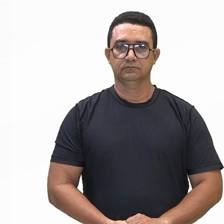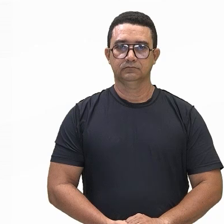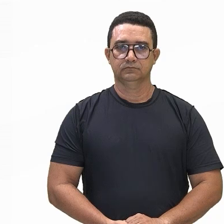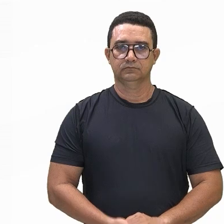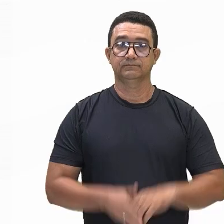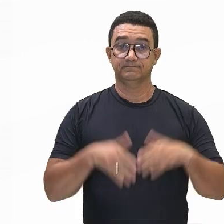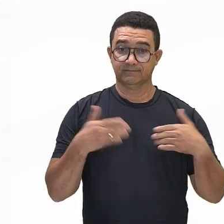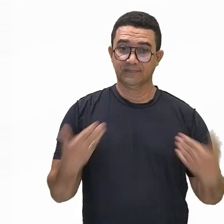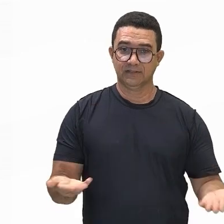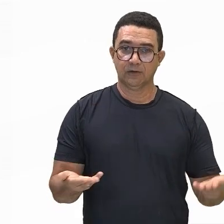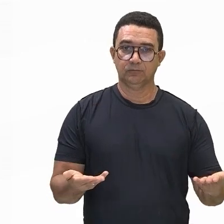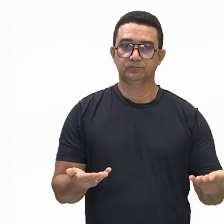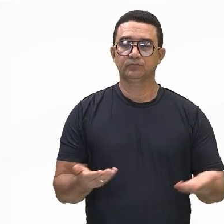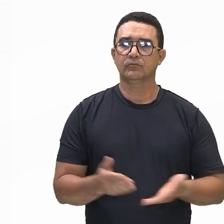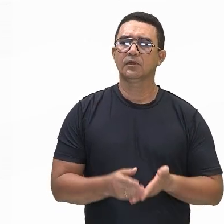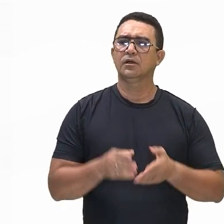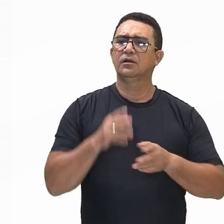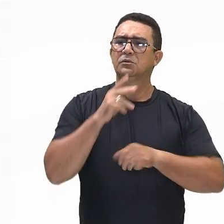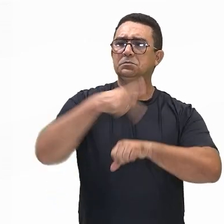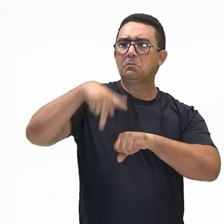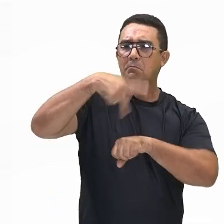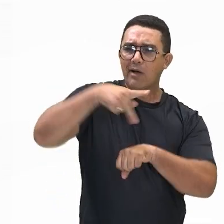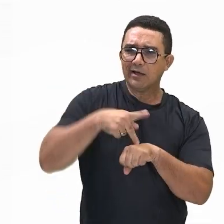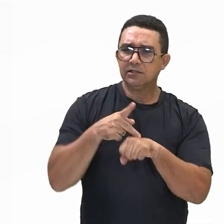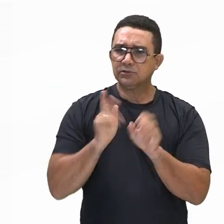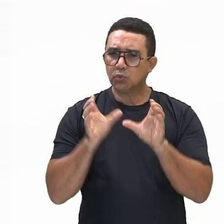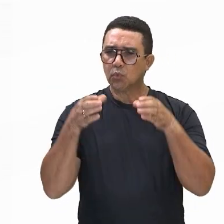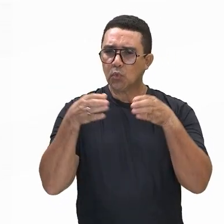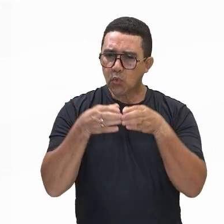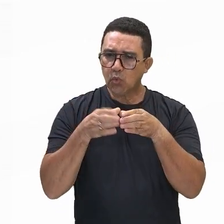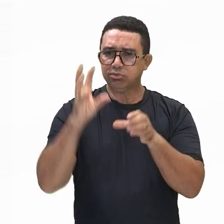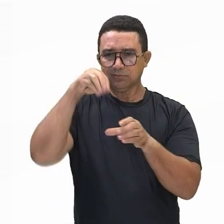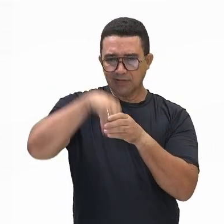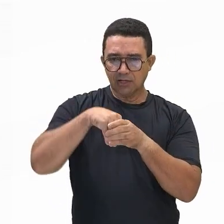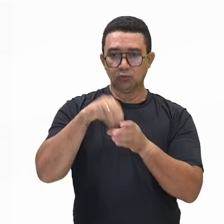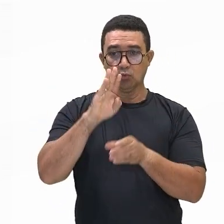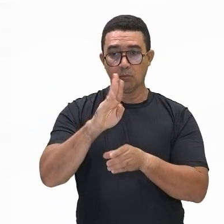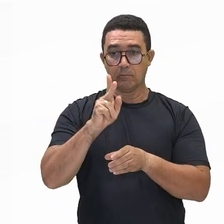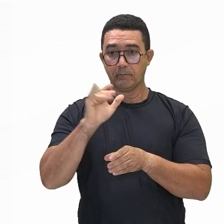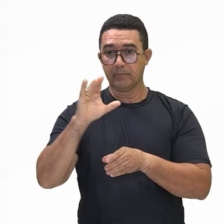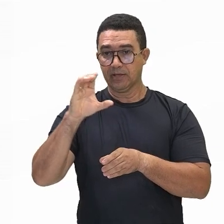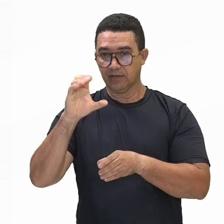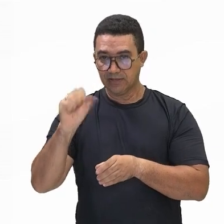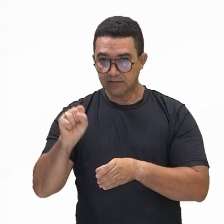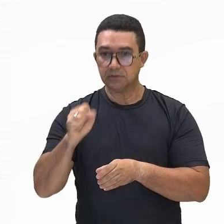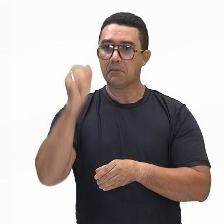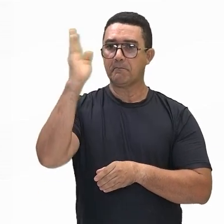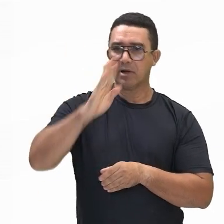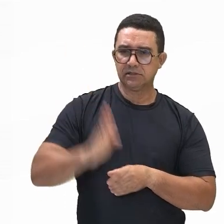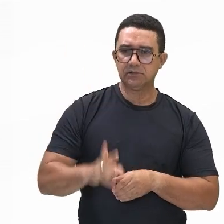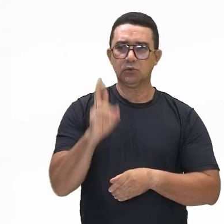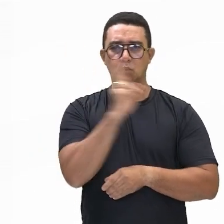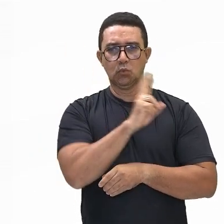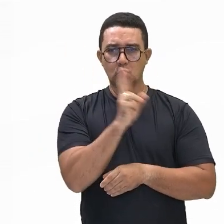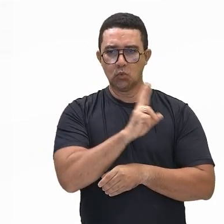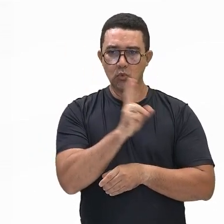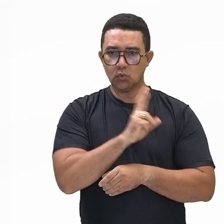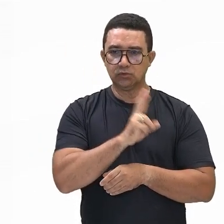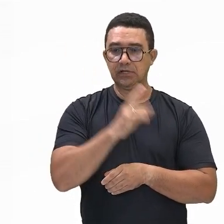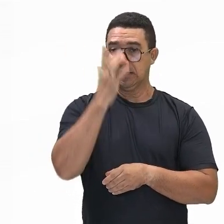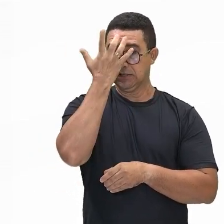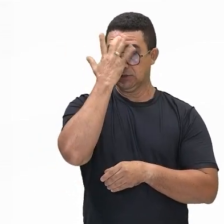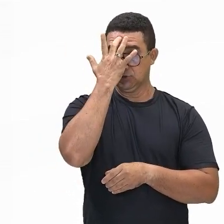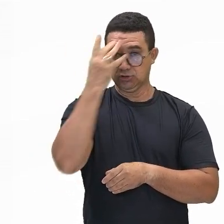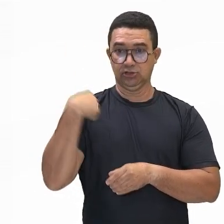contingências? Então, os países membros, né, que fazem parte aí do BRICS, Brasil, Rússia,